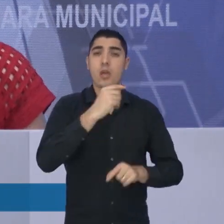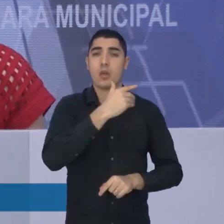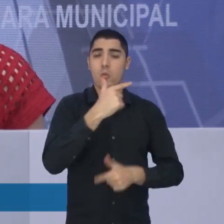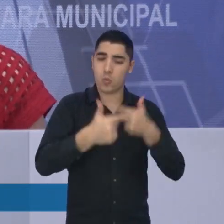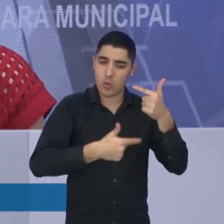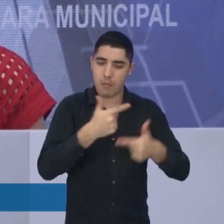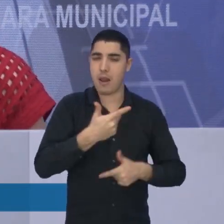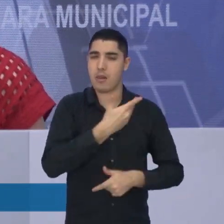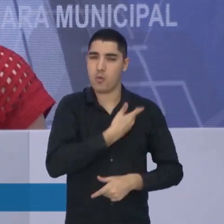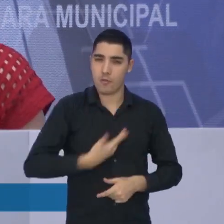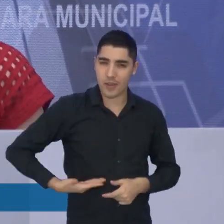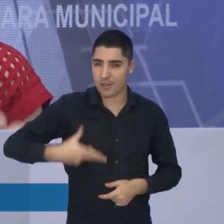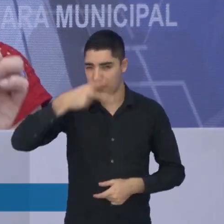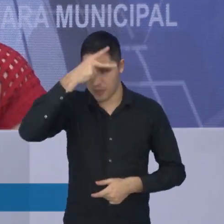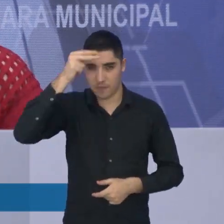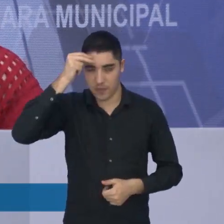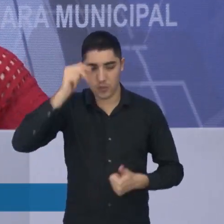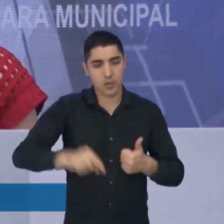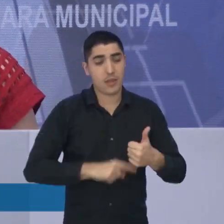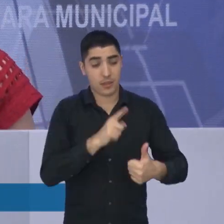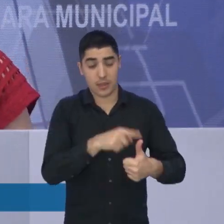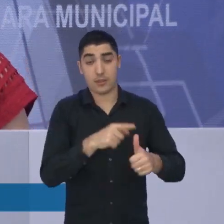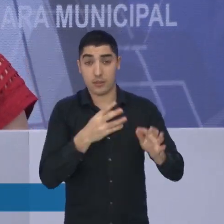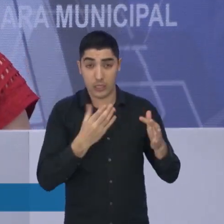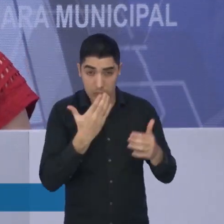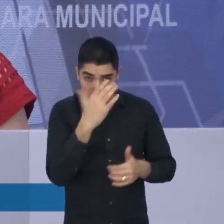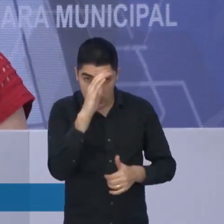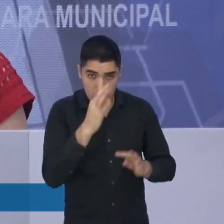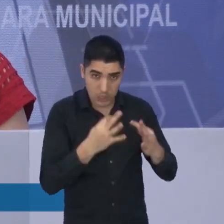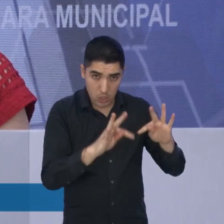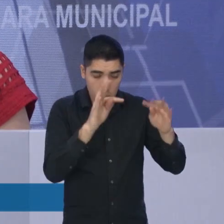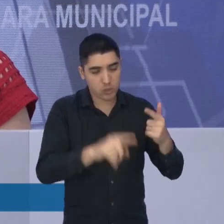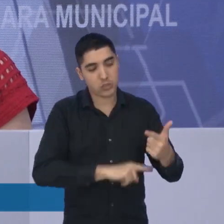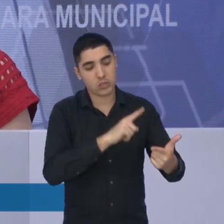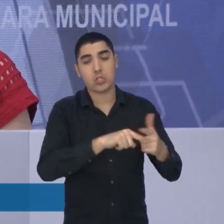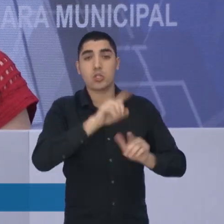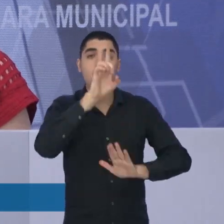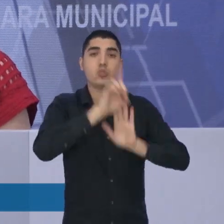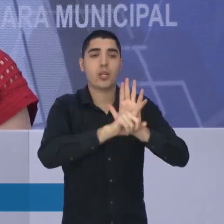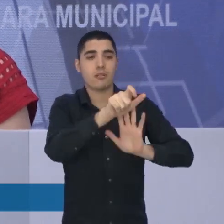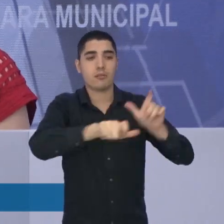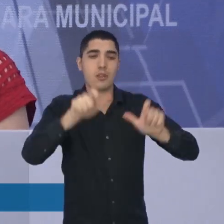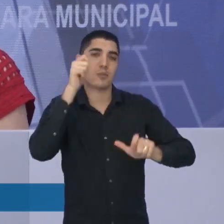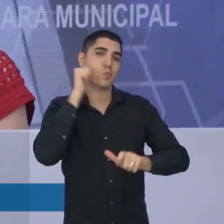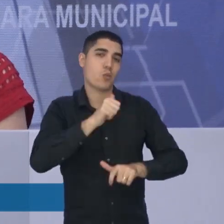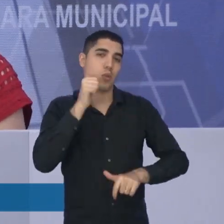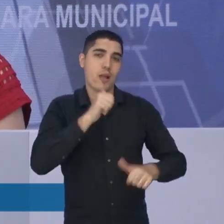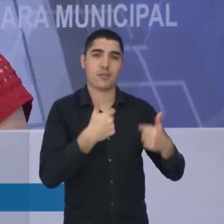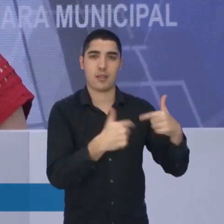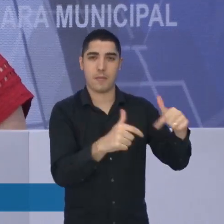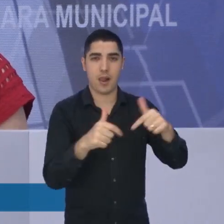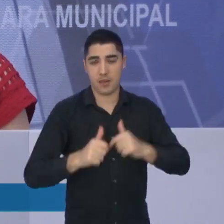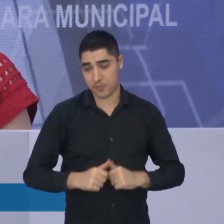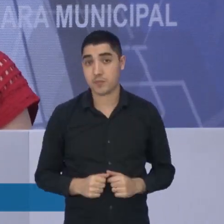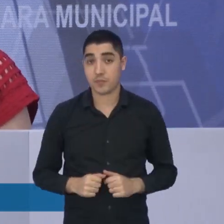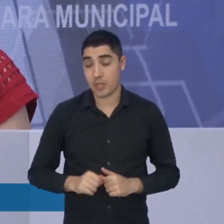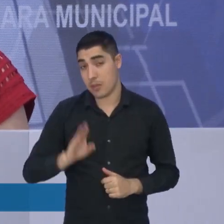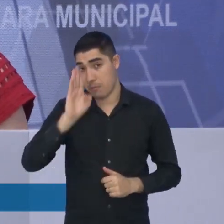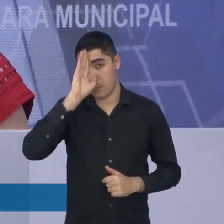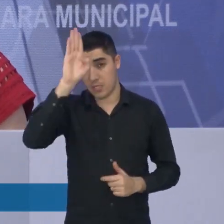da tecnologia e dos direitos das trabalhadoras, e, em especial, as